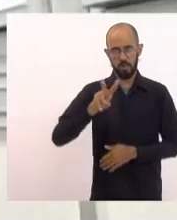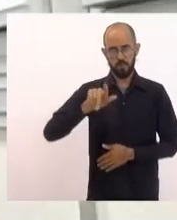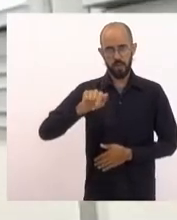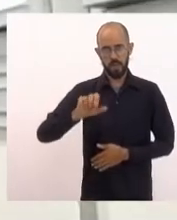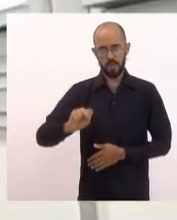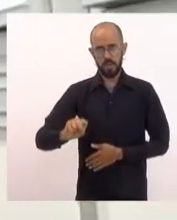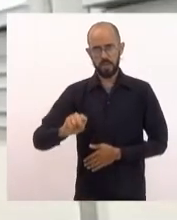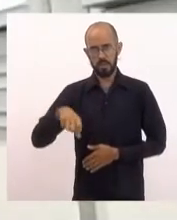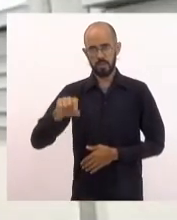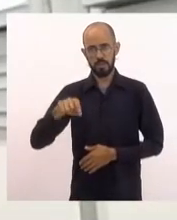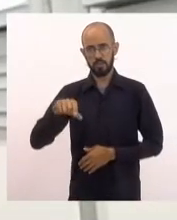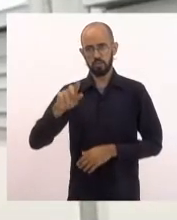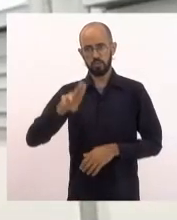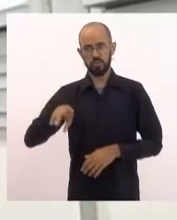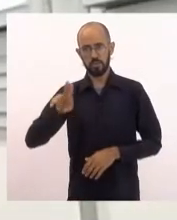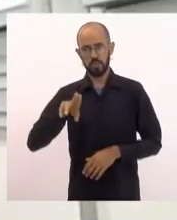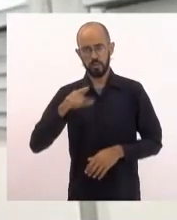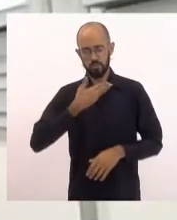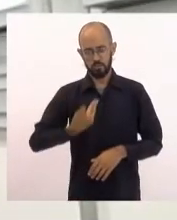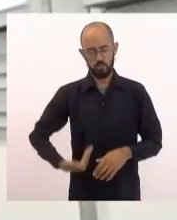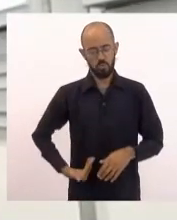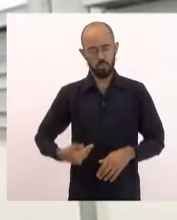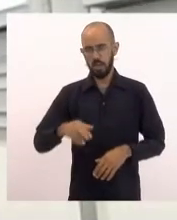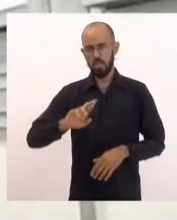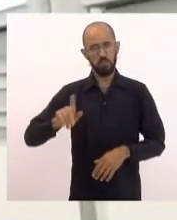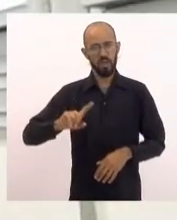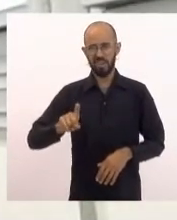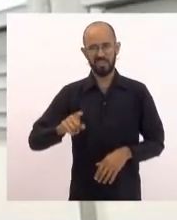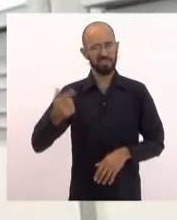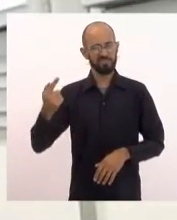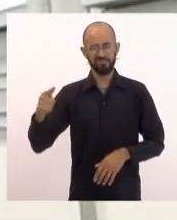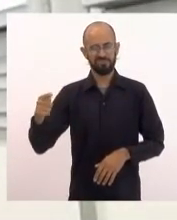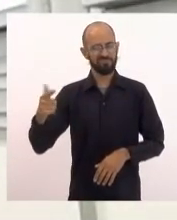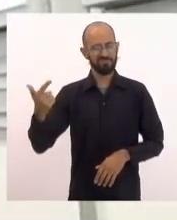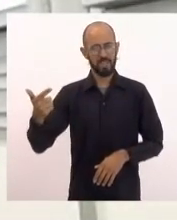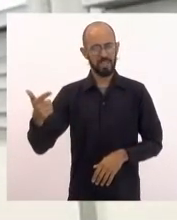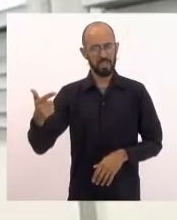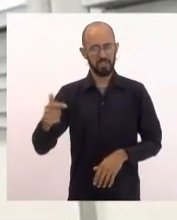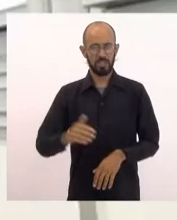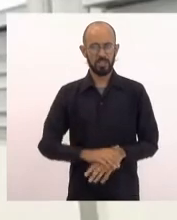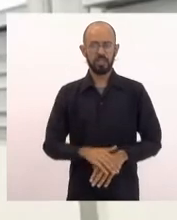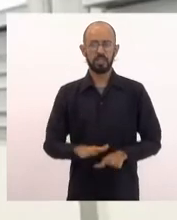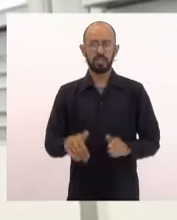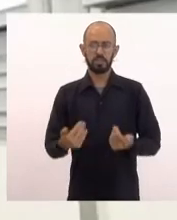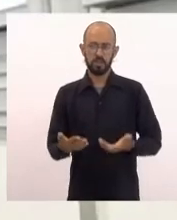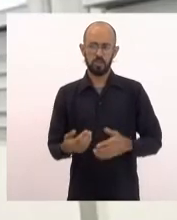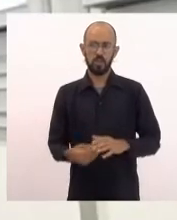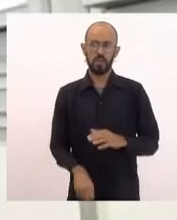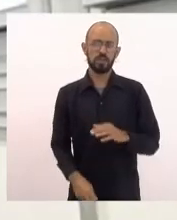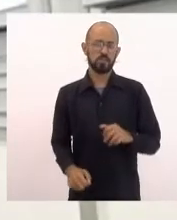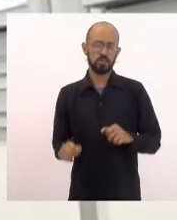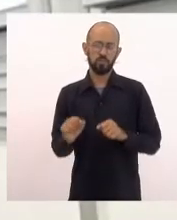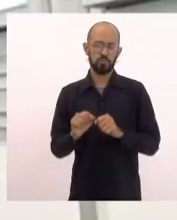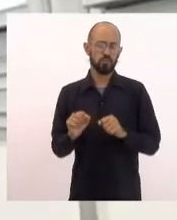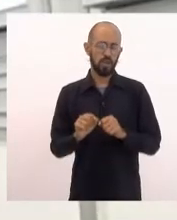não é garantido. Então, por isso, qualquer um que lute, que se levante contra essas injustiças,